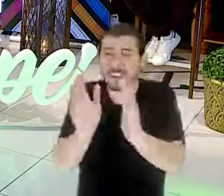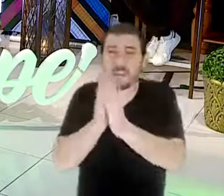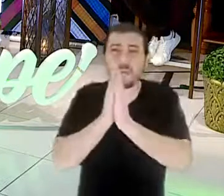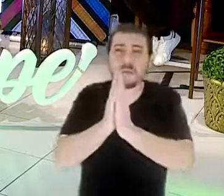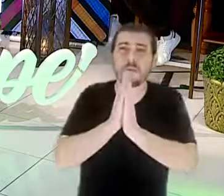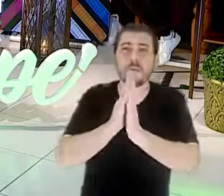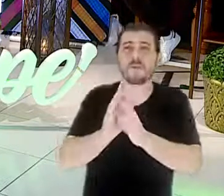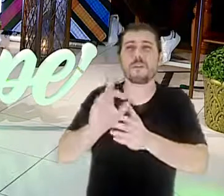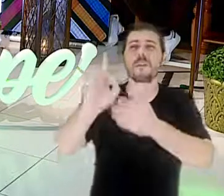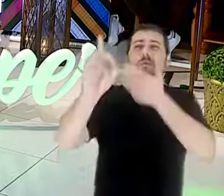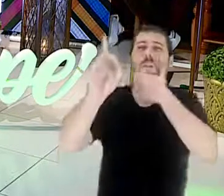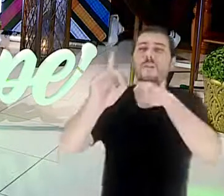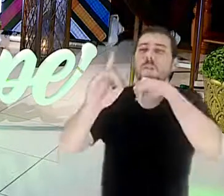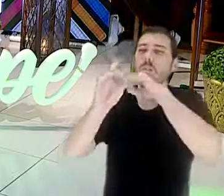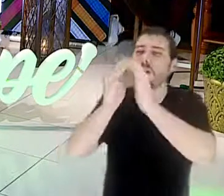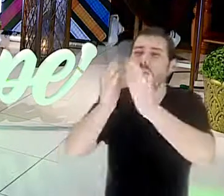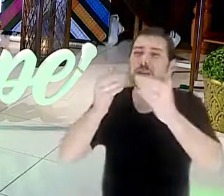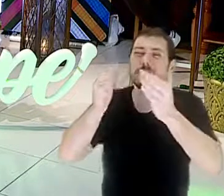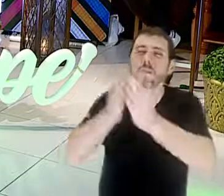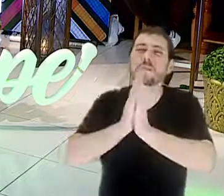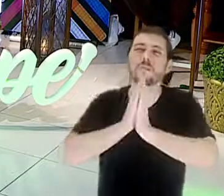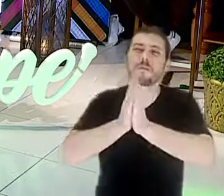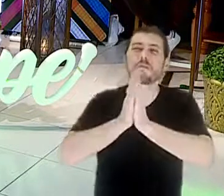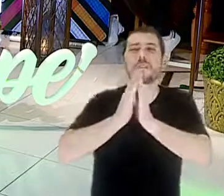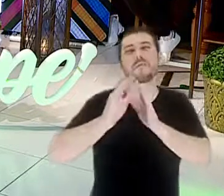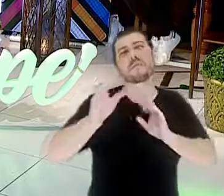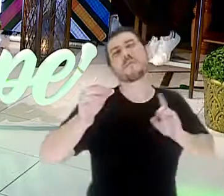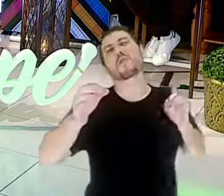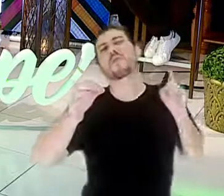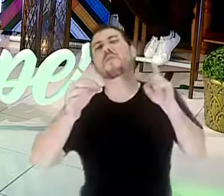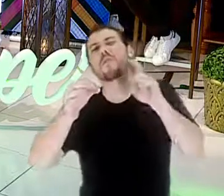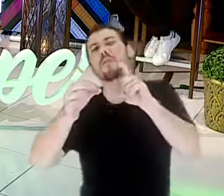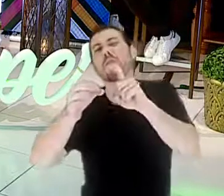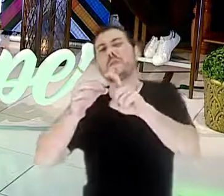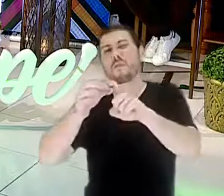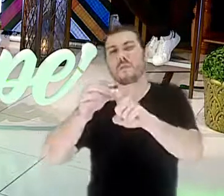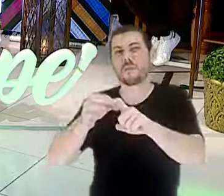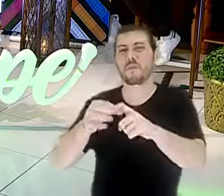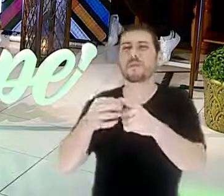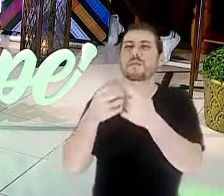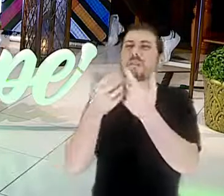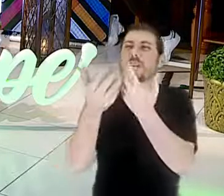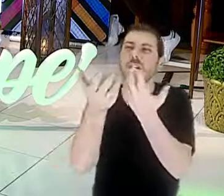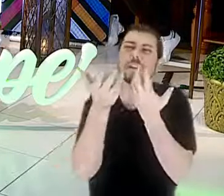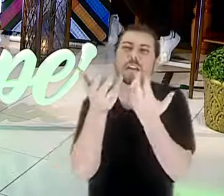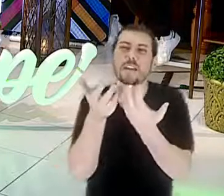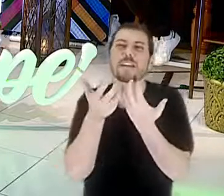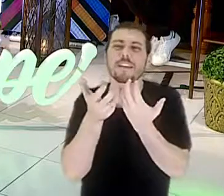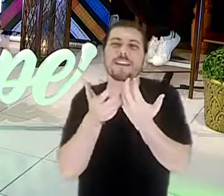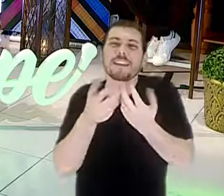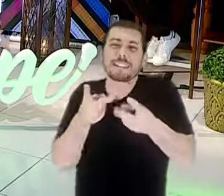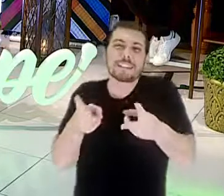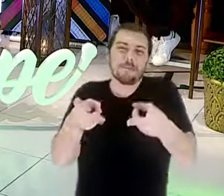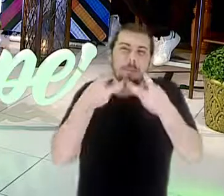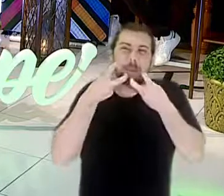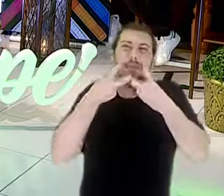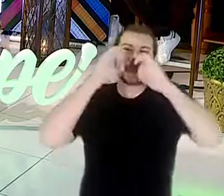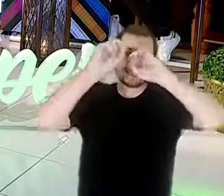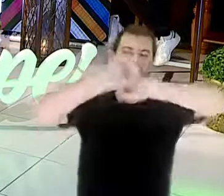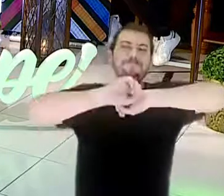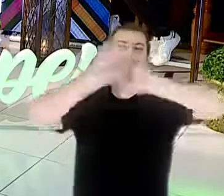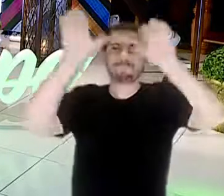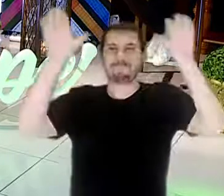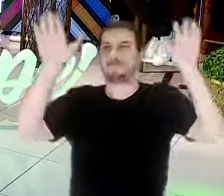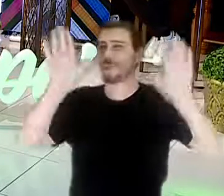já não dá mais. Eu descobri que